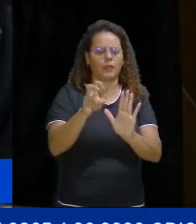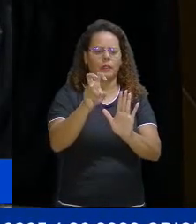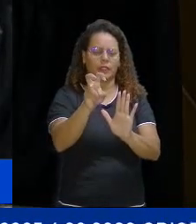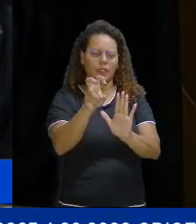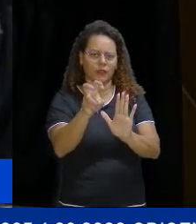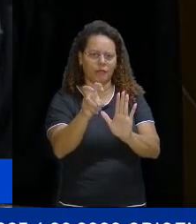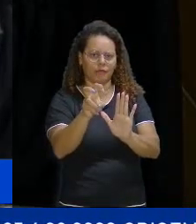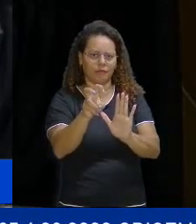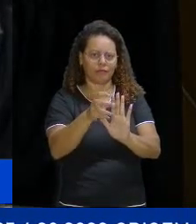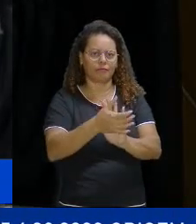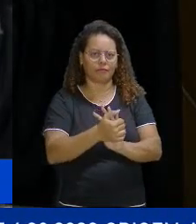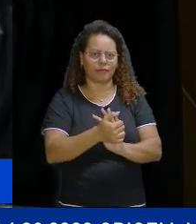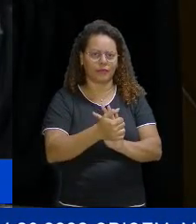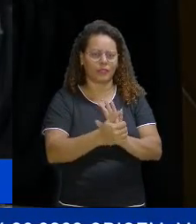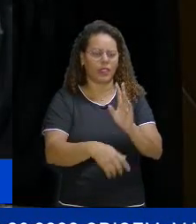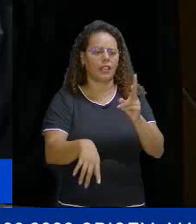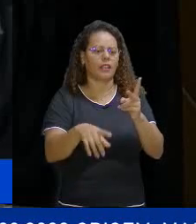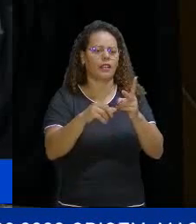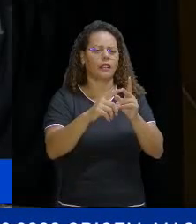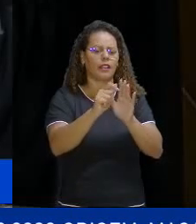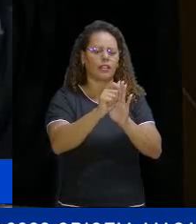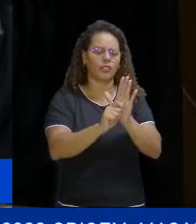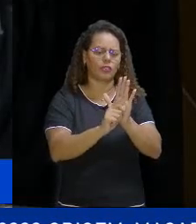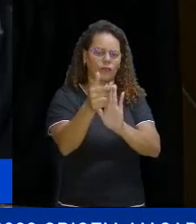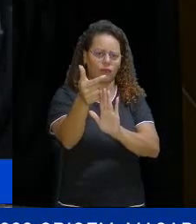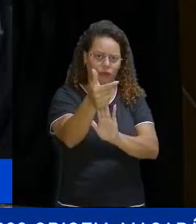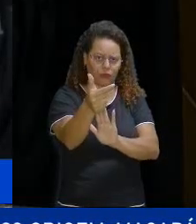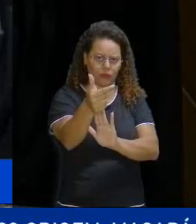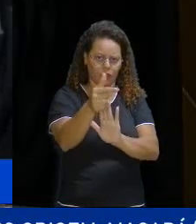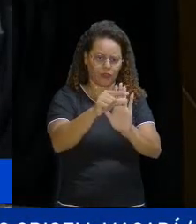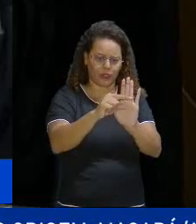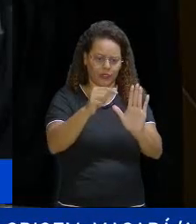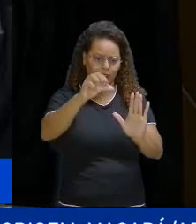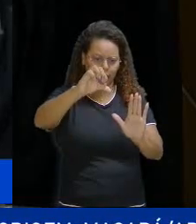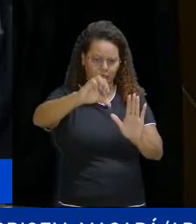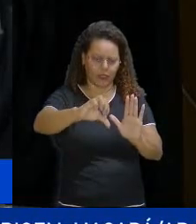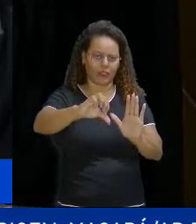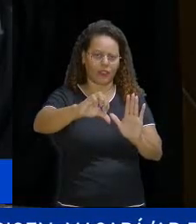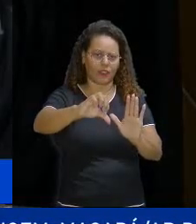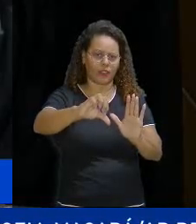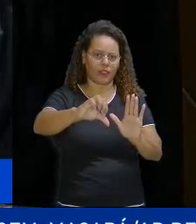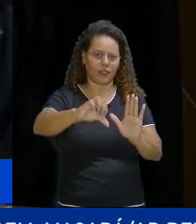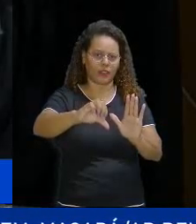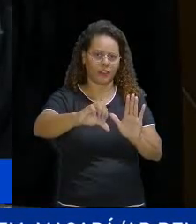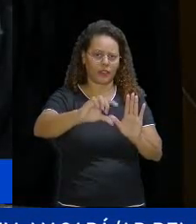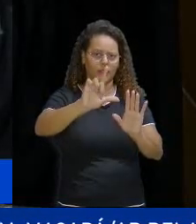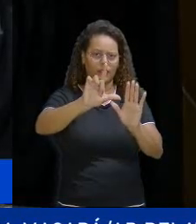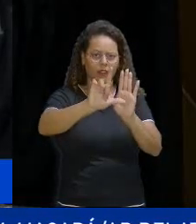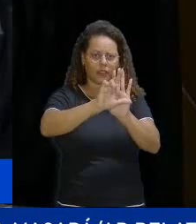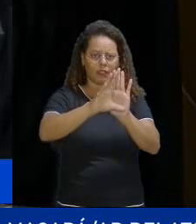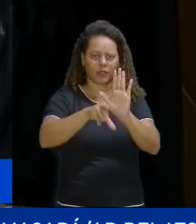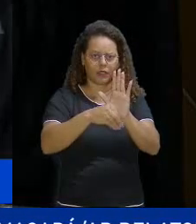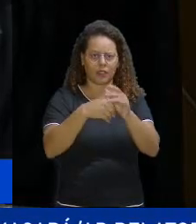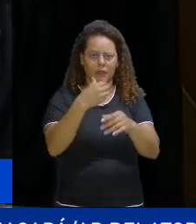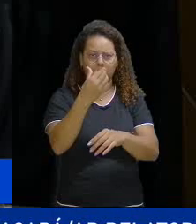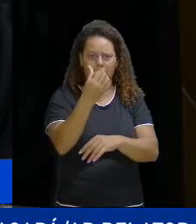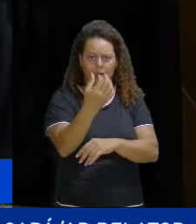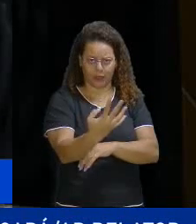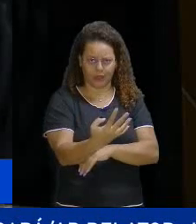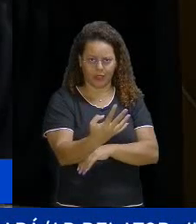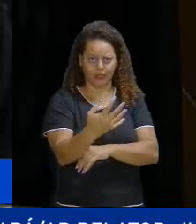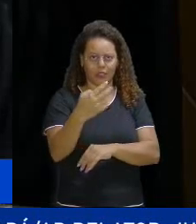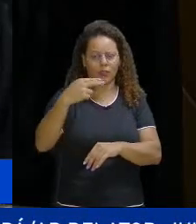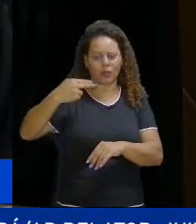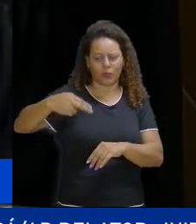artigo 5º e artigo 22, inciso 9, da Lei Complementar 64/90, pois